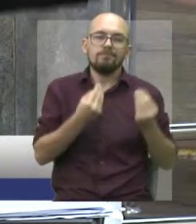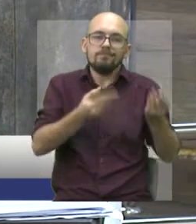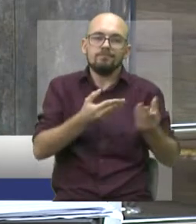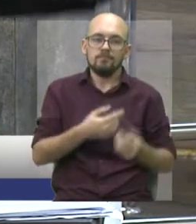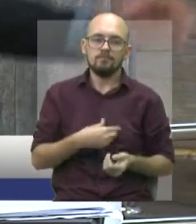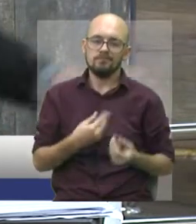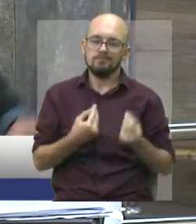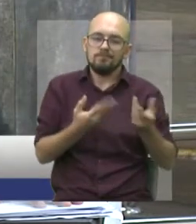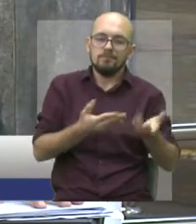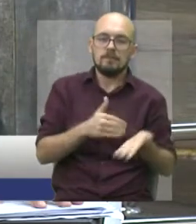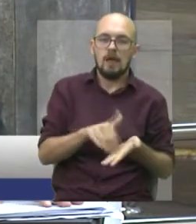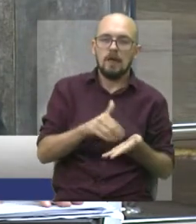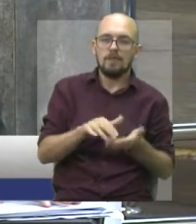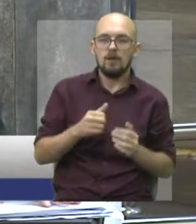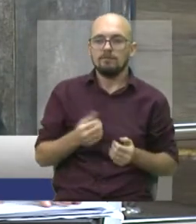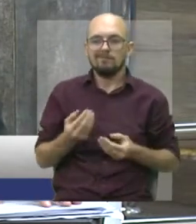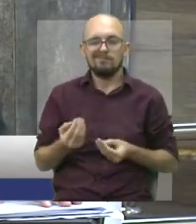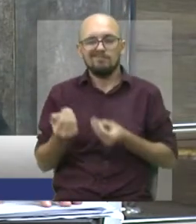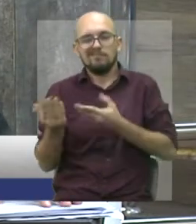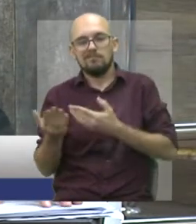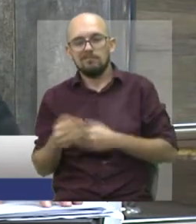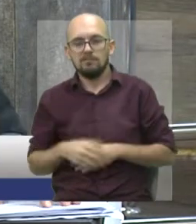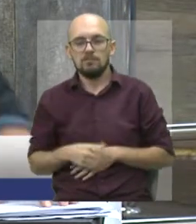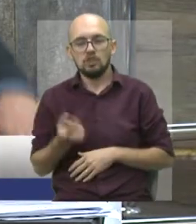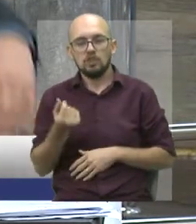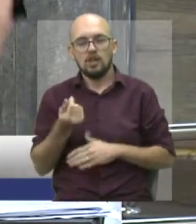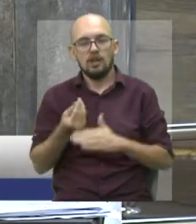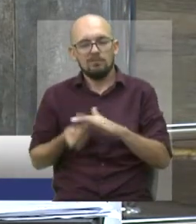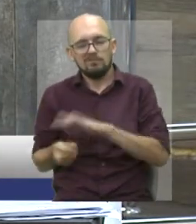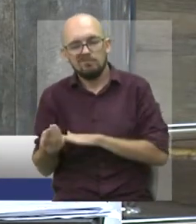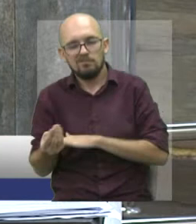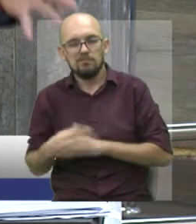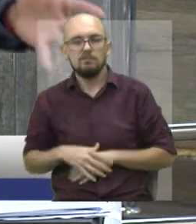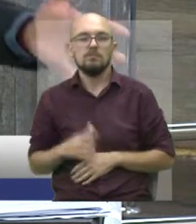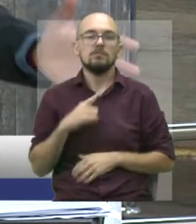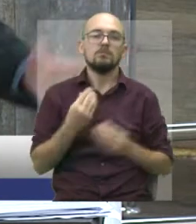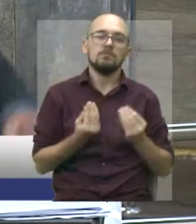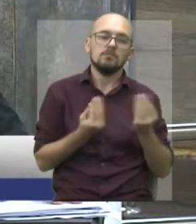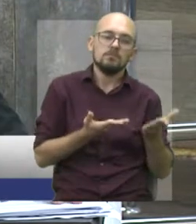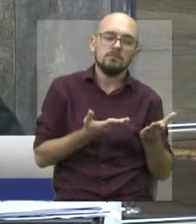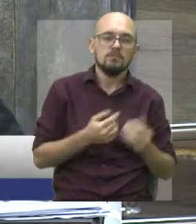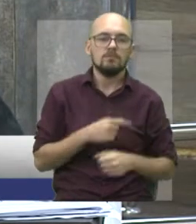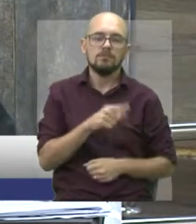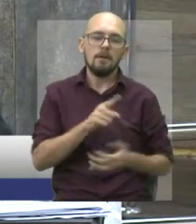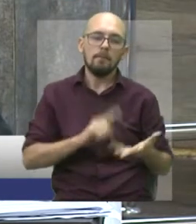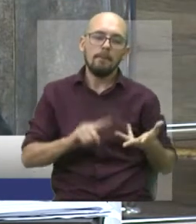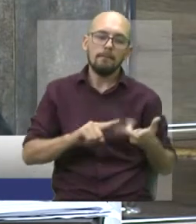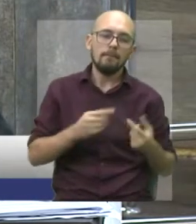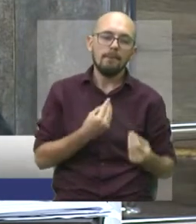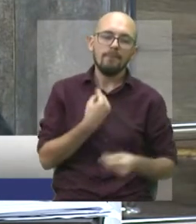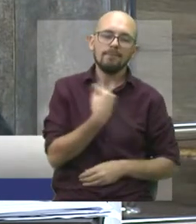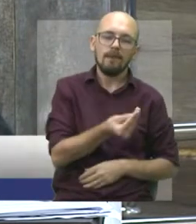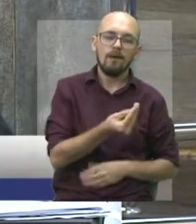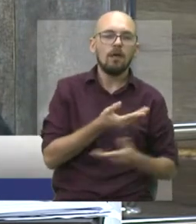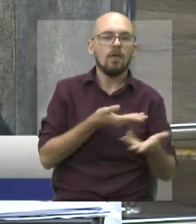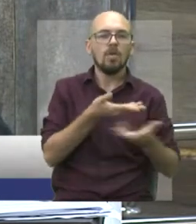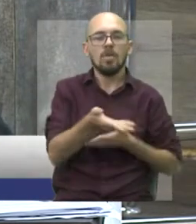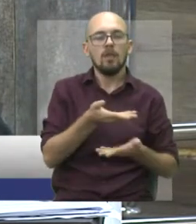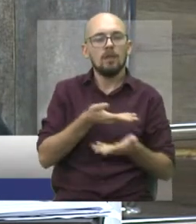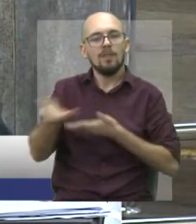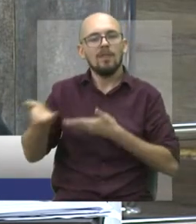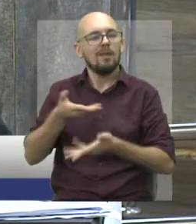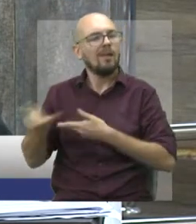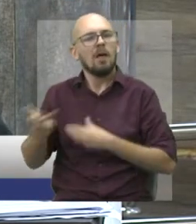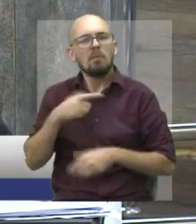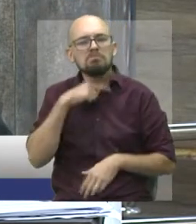senhor leva um montante em dinheiro, o senhor tem essas condições e não dá em nada.